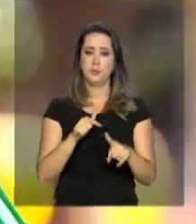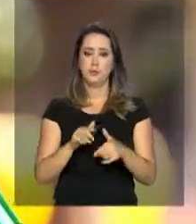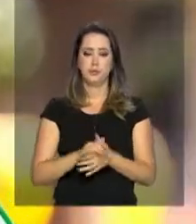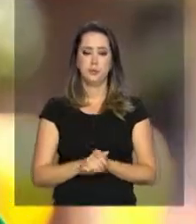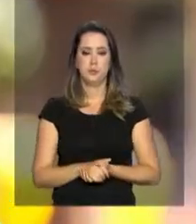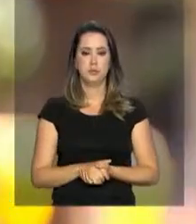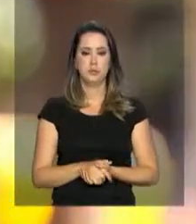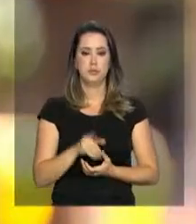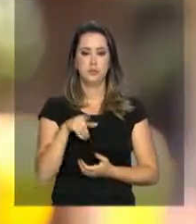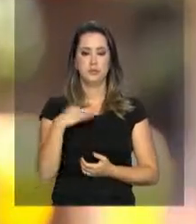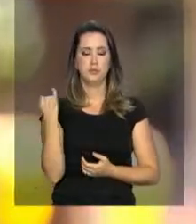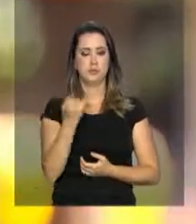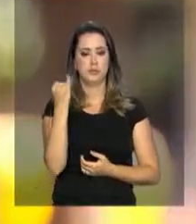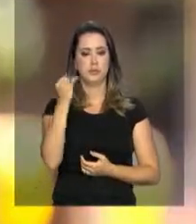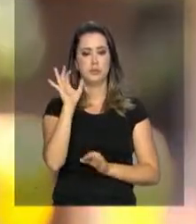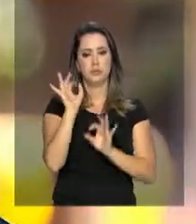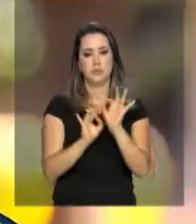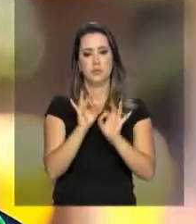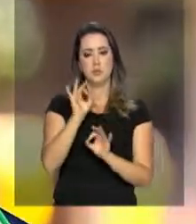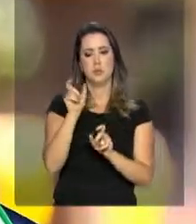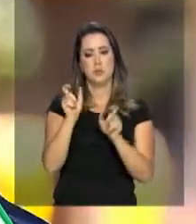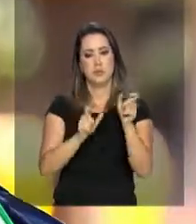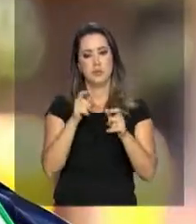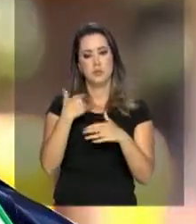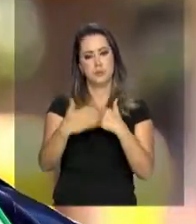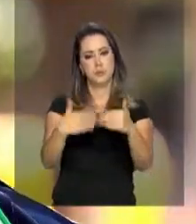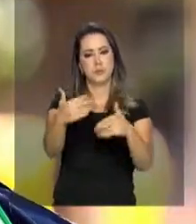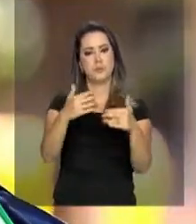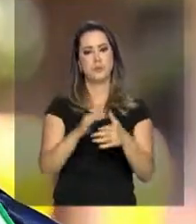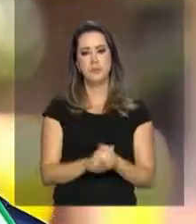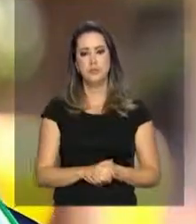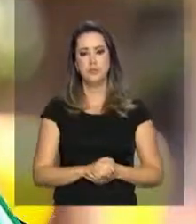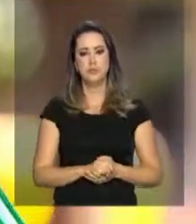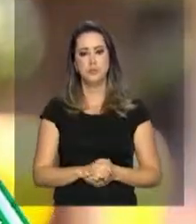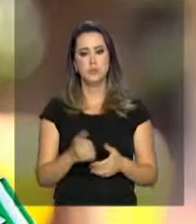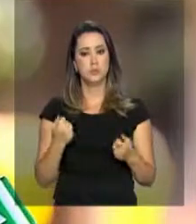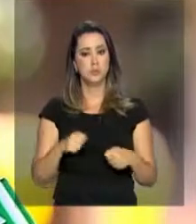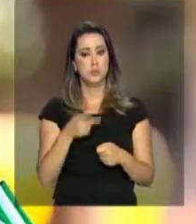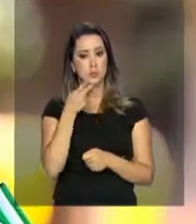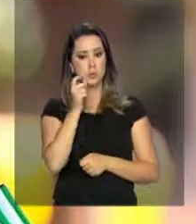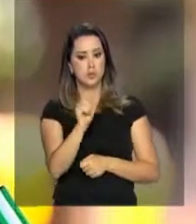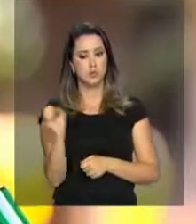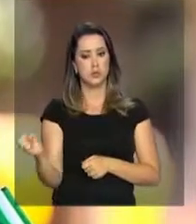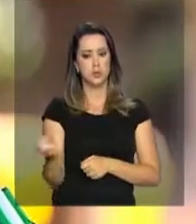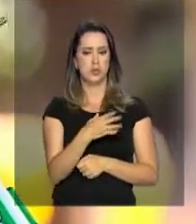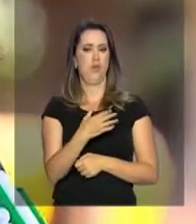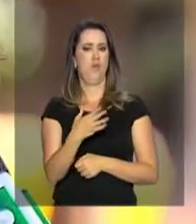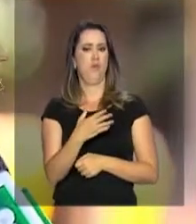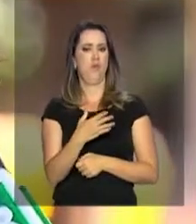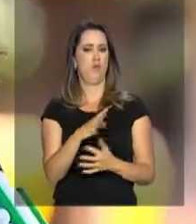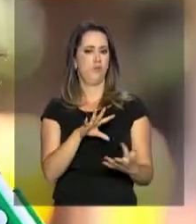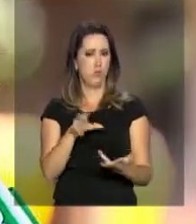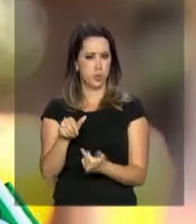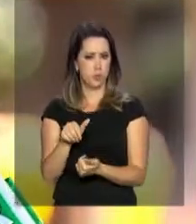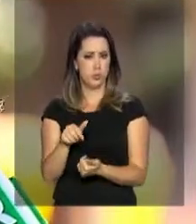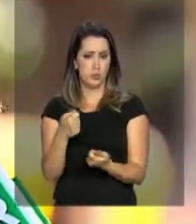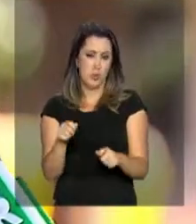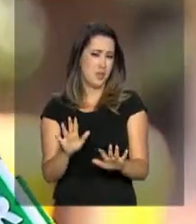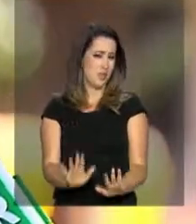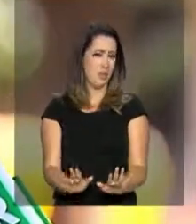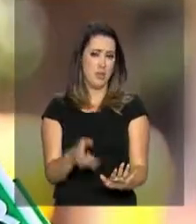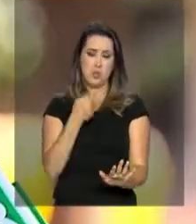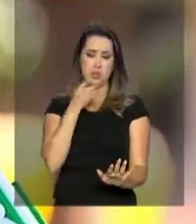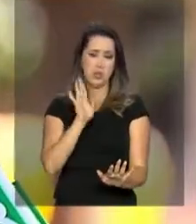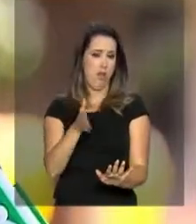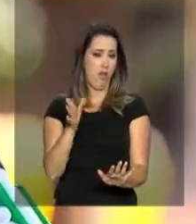preparar o aluno para essa evolução é a gente não precisa falar de um mundo novo mundo novo já está posto o tempo todo